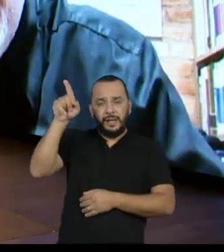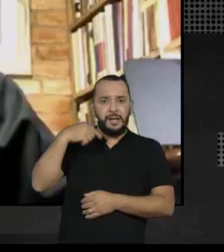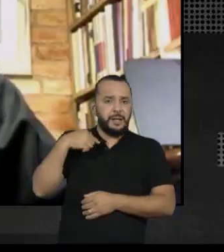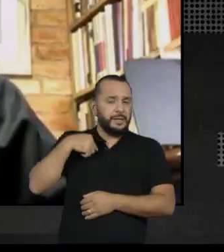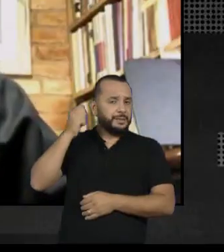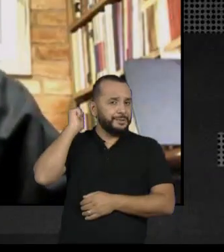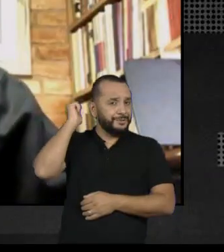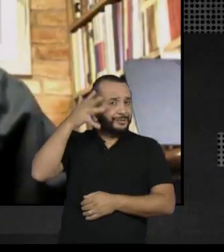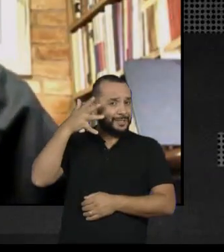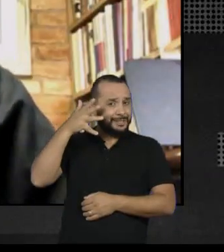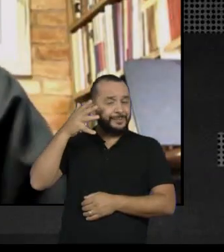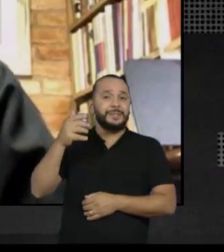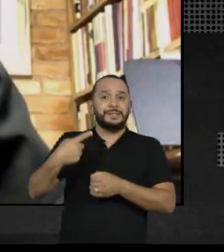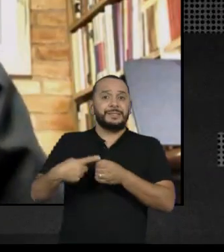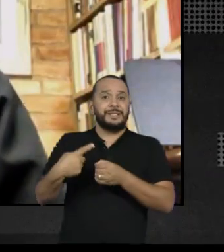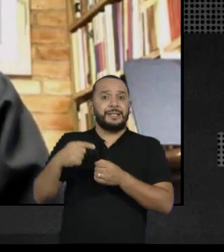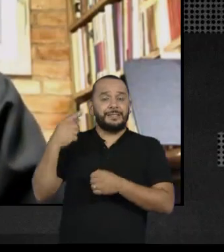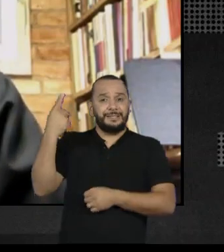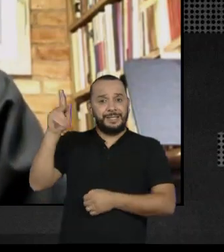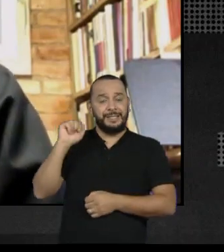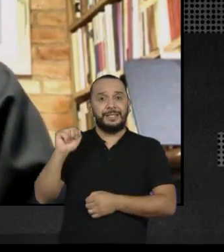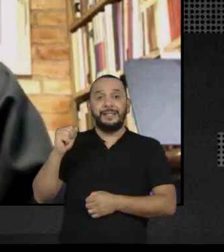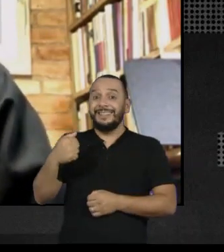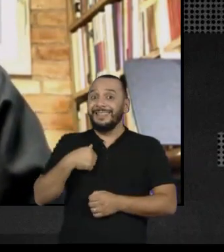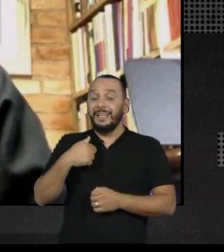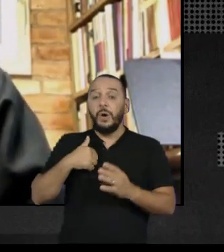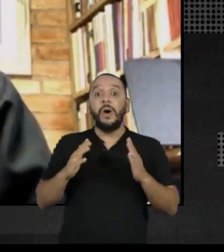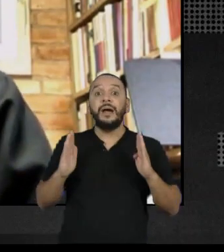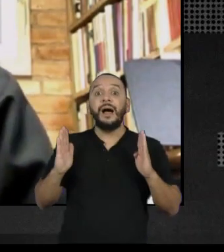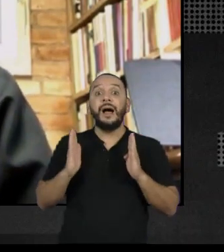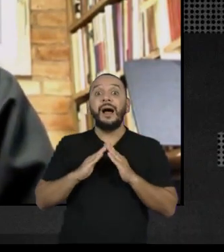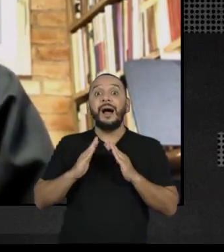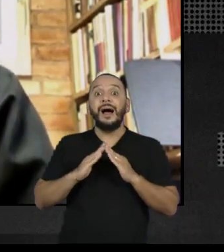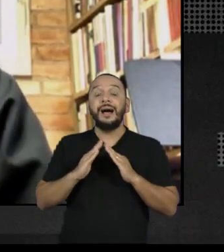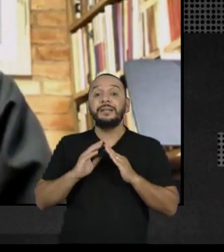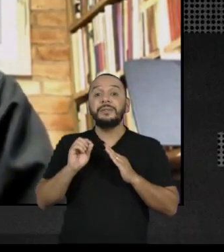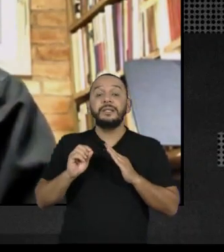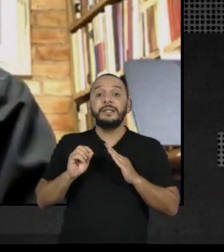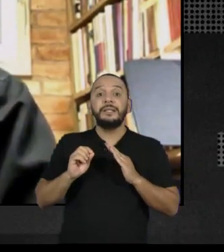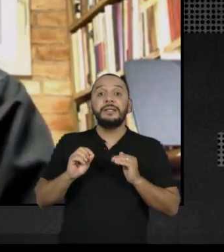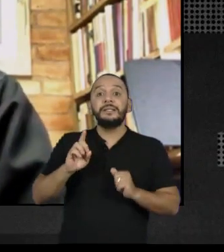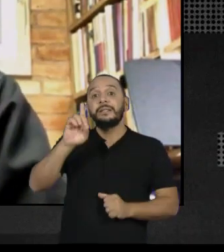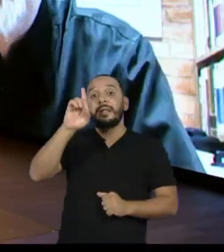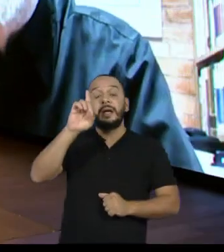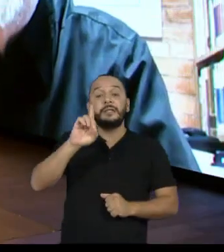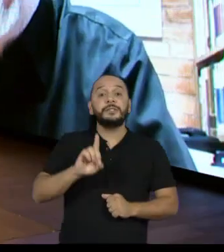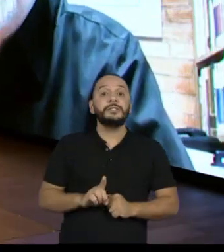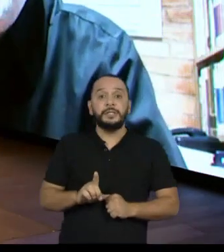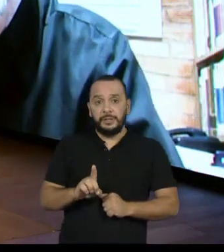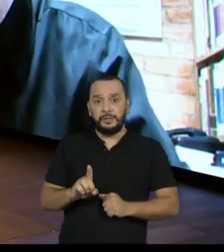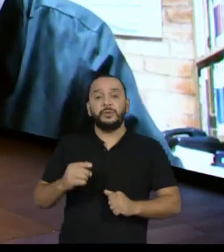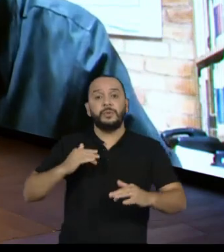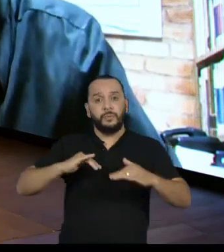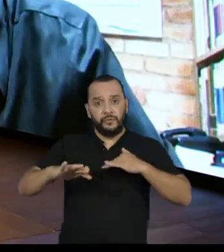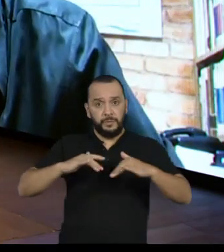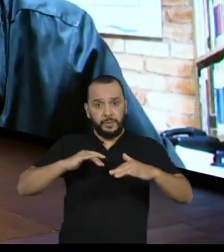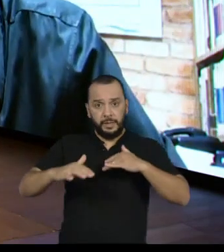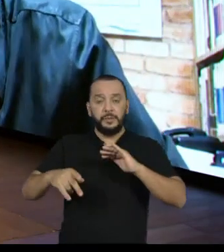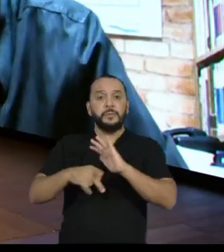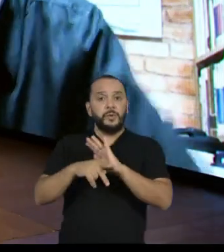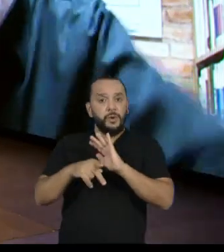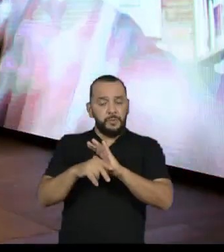meses, só que você vai fazer na cidade de Shakespeare, em Stratford-on-Avon. Uau! E me mandaram fazer um curso de inglês